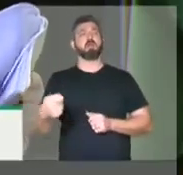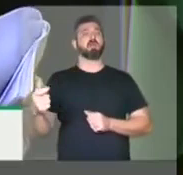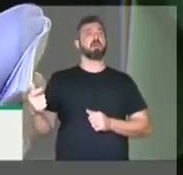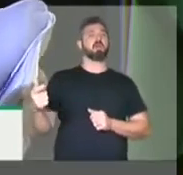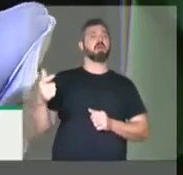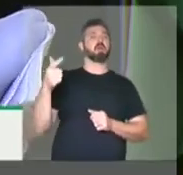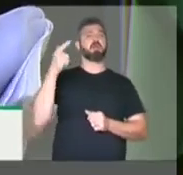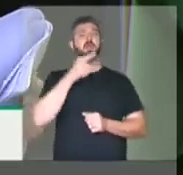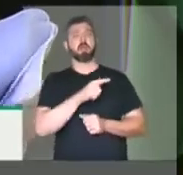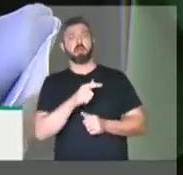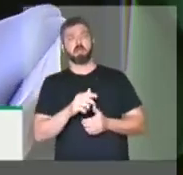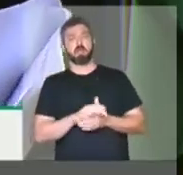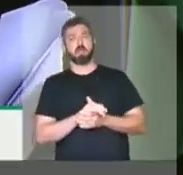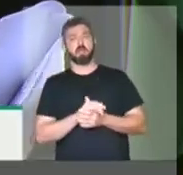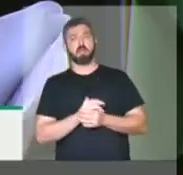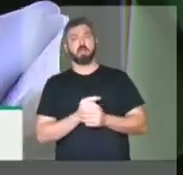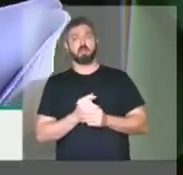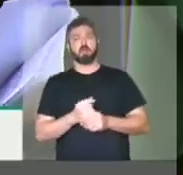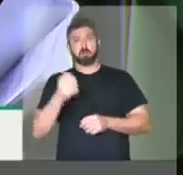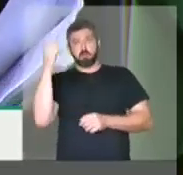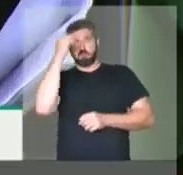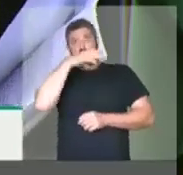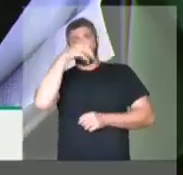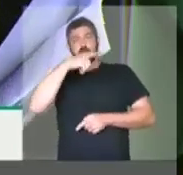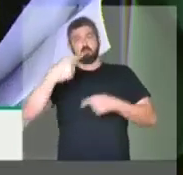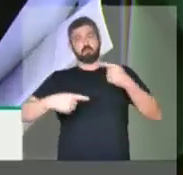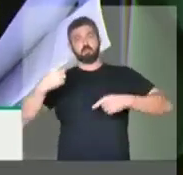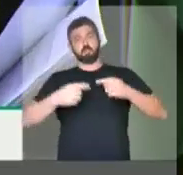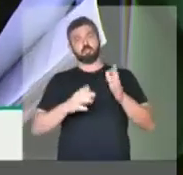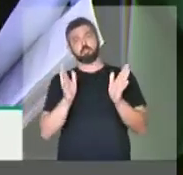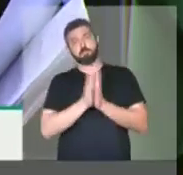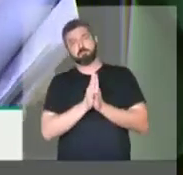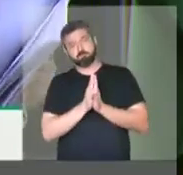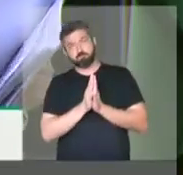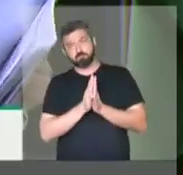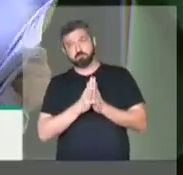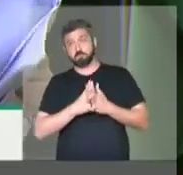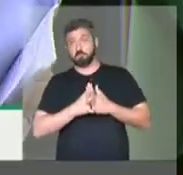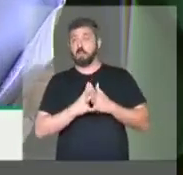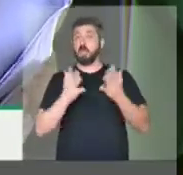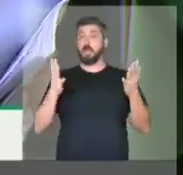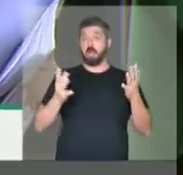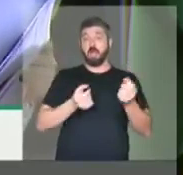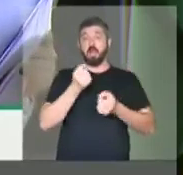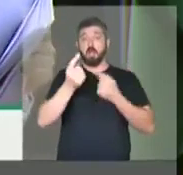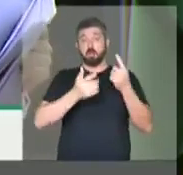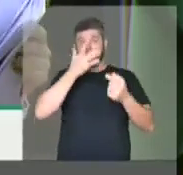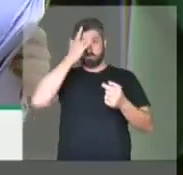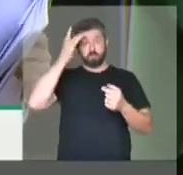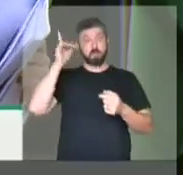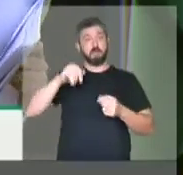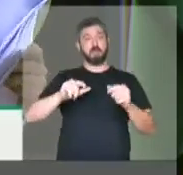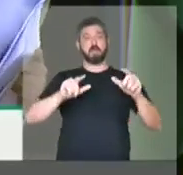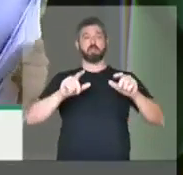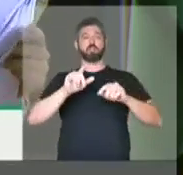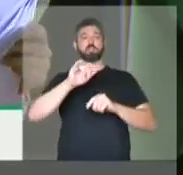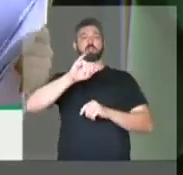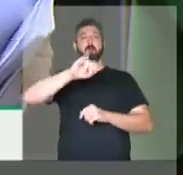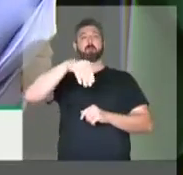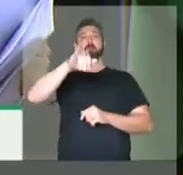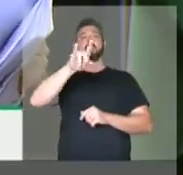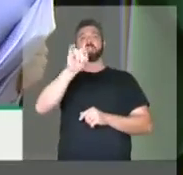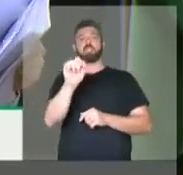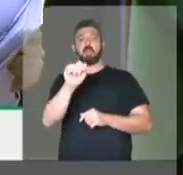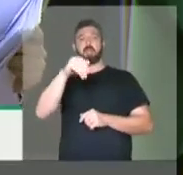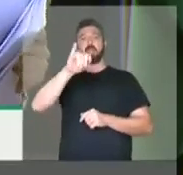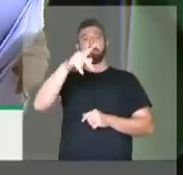ganha com o aviltamento da política? Há quem diga ser a imprensa. Eu